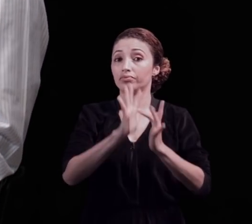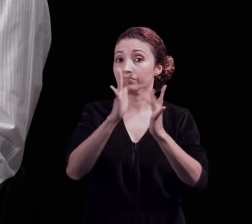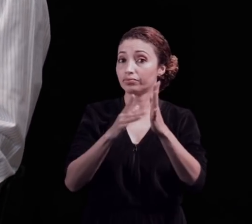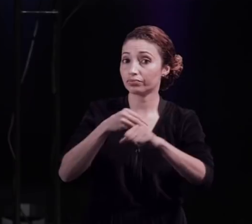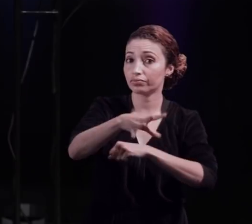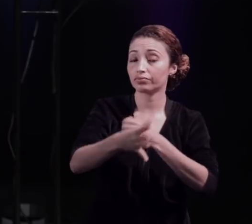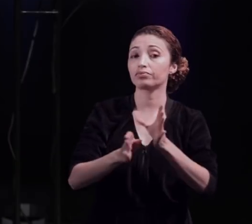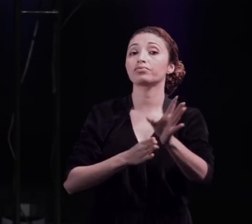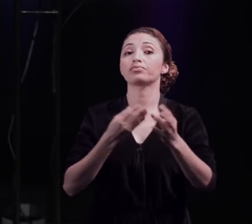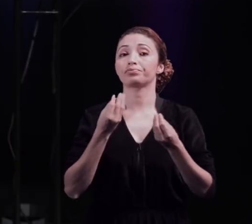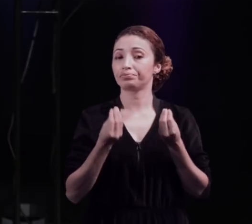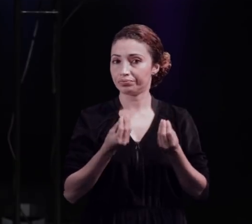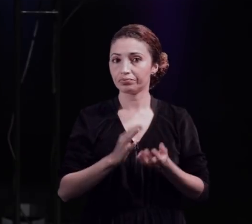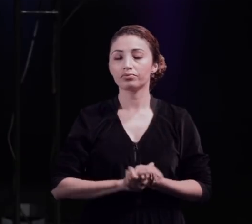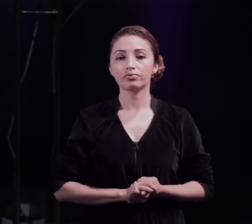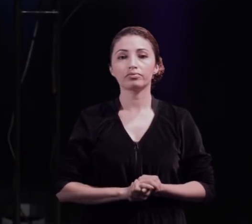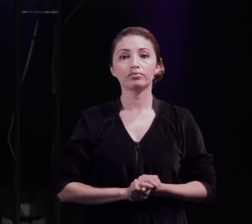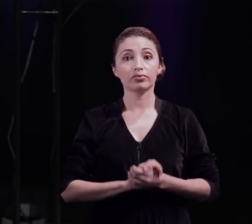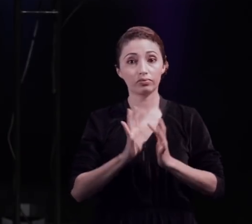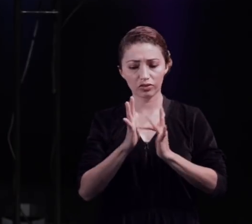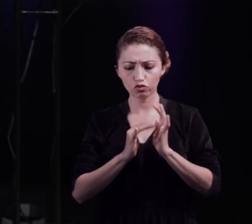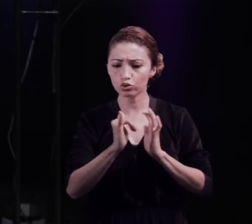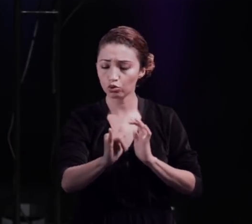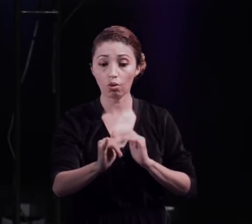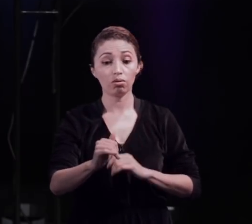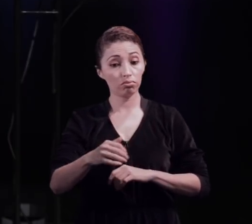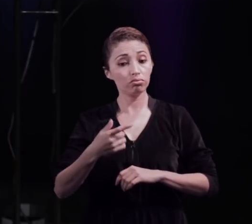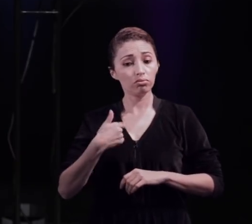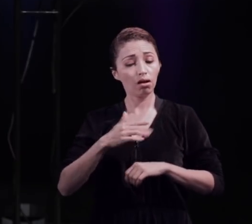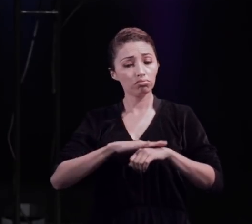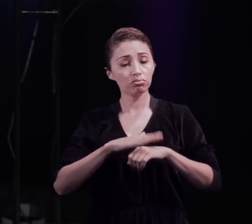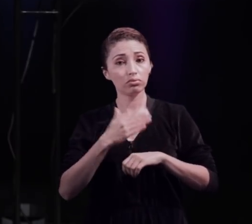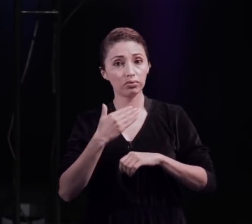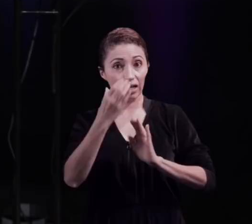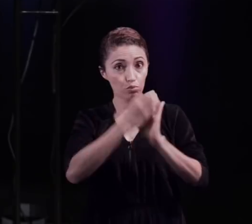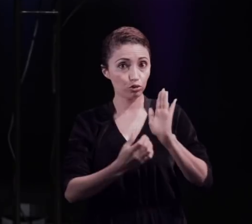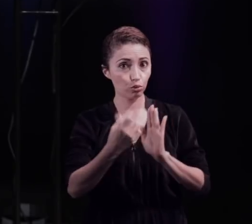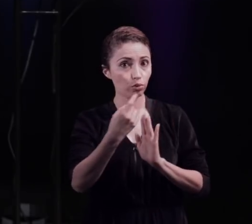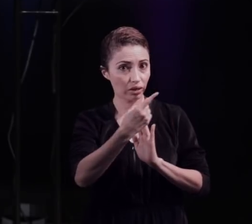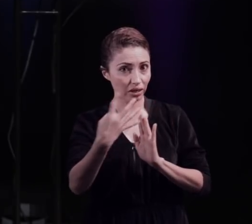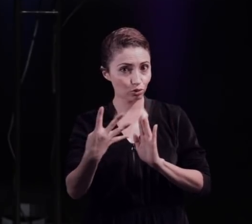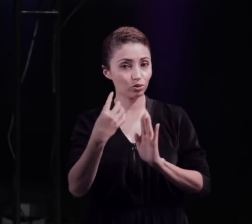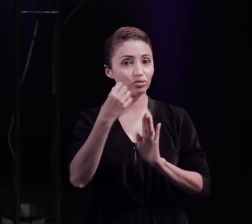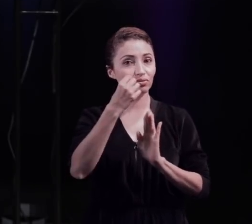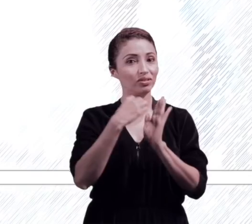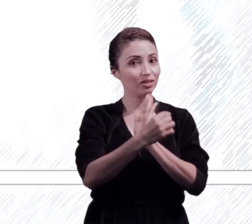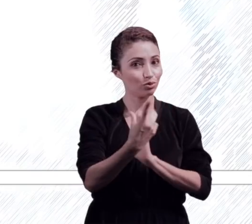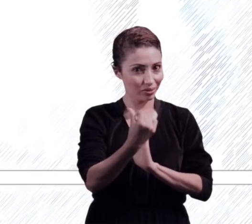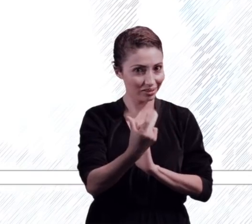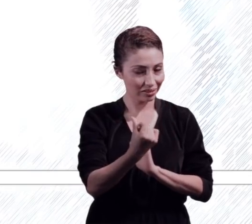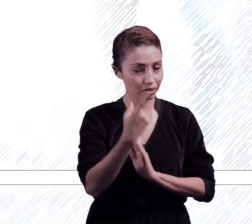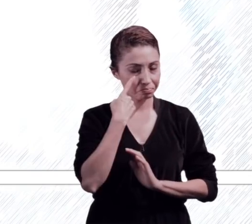diz: e eu pedirei ao Pai, isso ainda no versículo, no capítulo 14, versículo